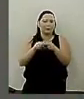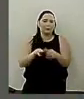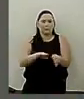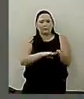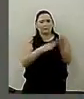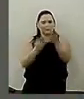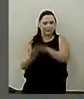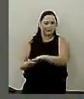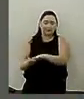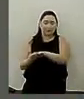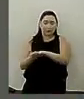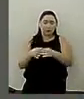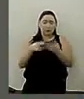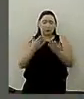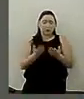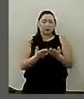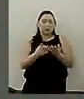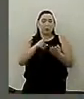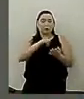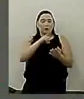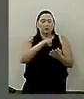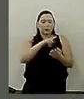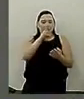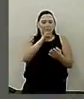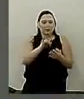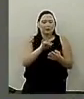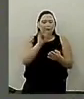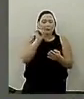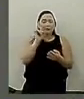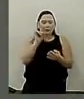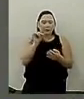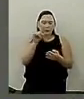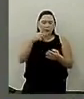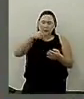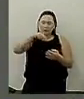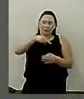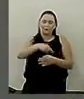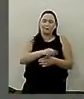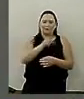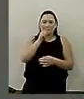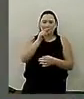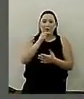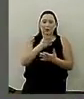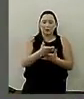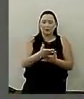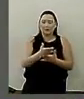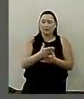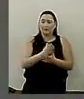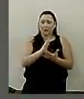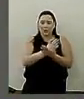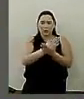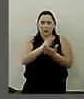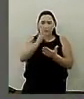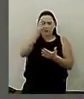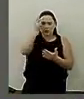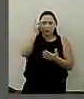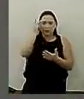e o esforço os levariam para o fundo daquelas águas. Alguns,